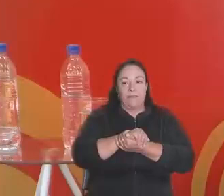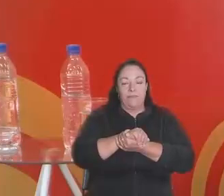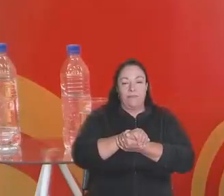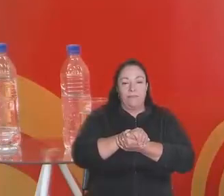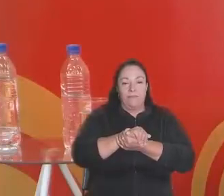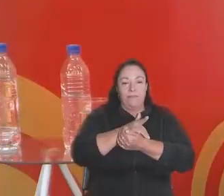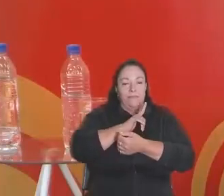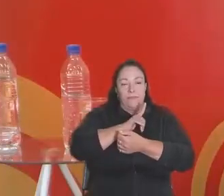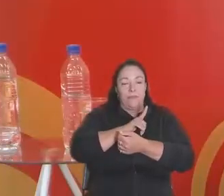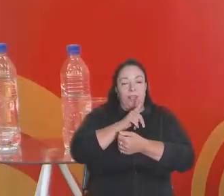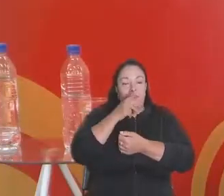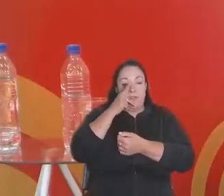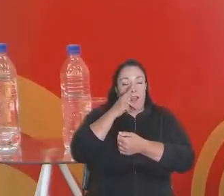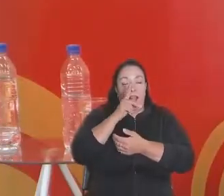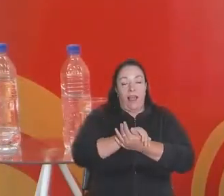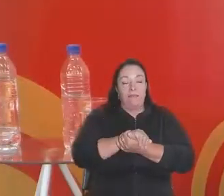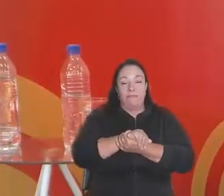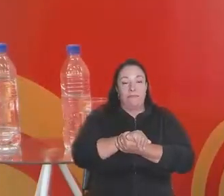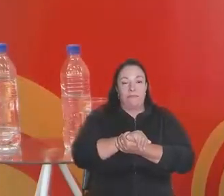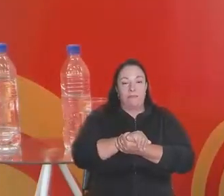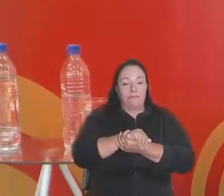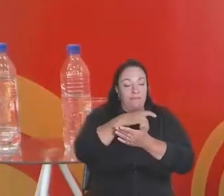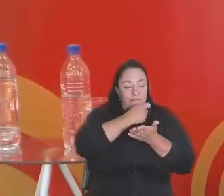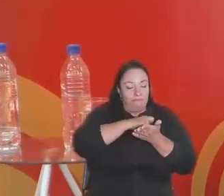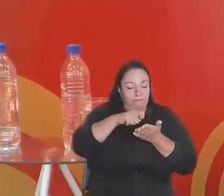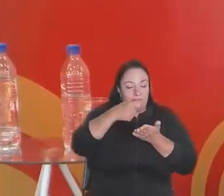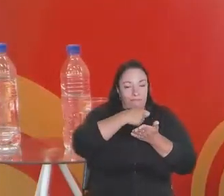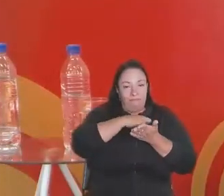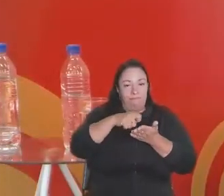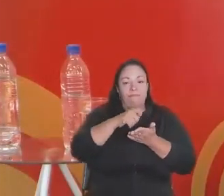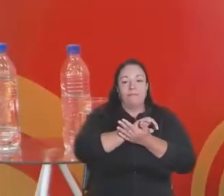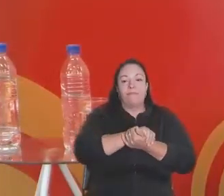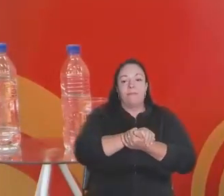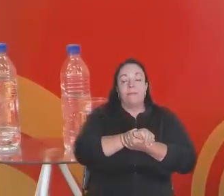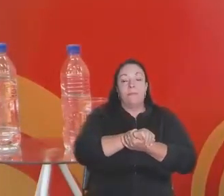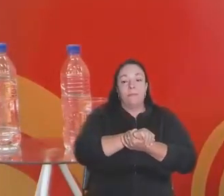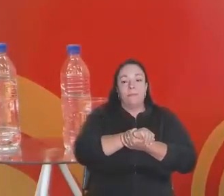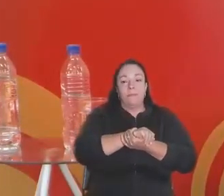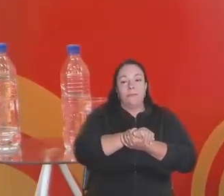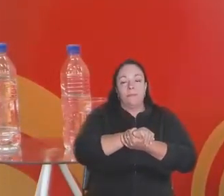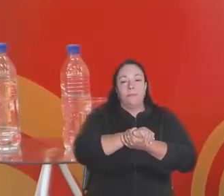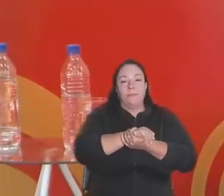falar, né? A gente tem que registrar. E quando